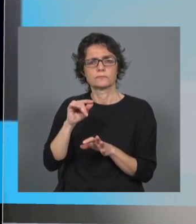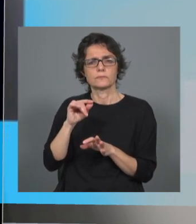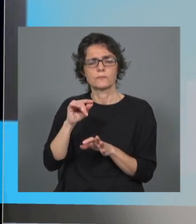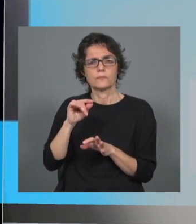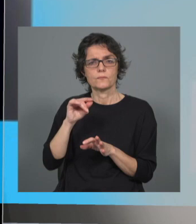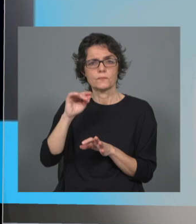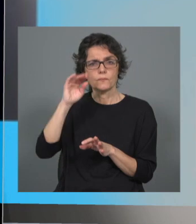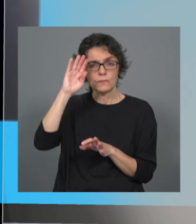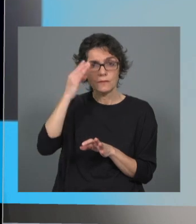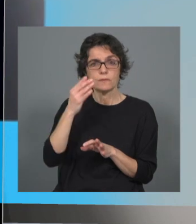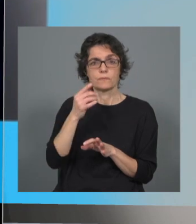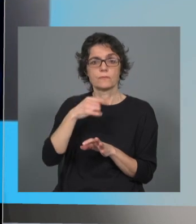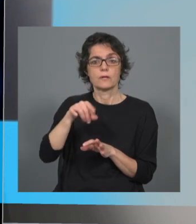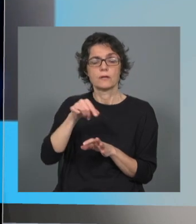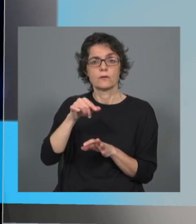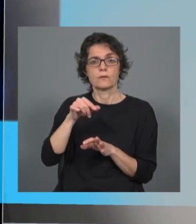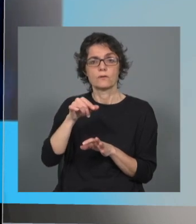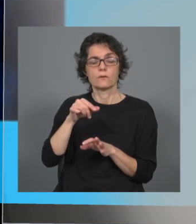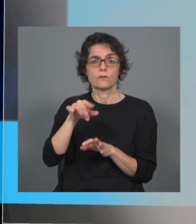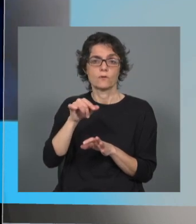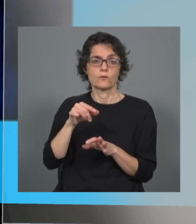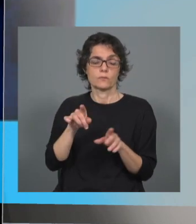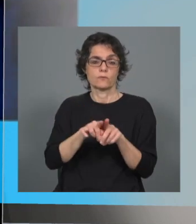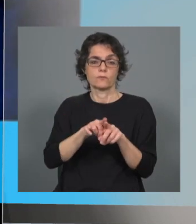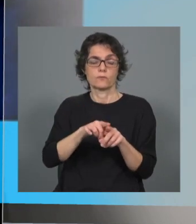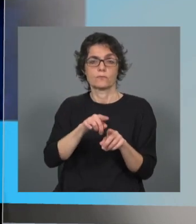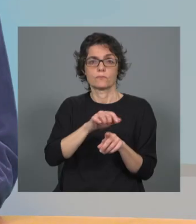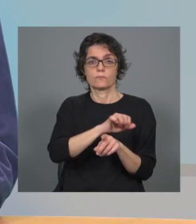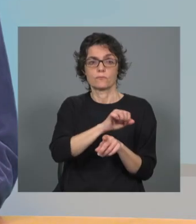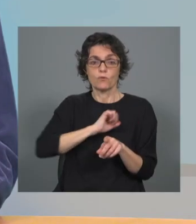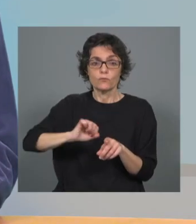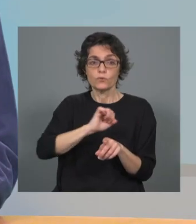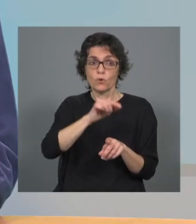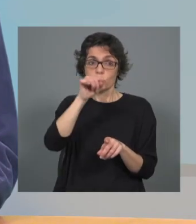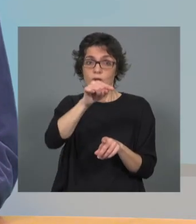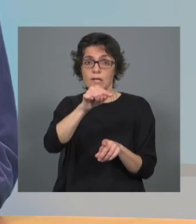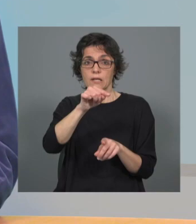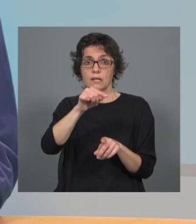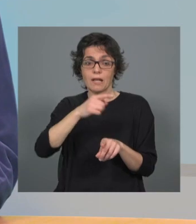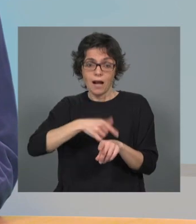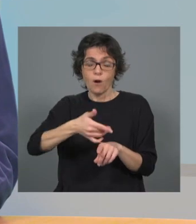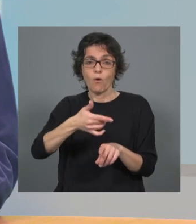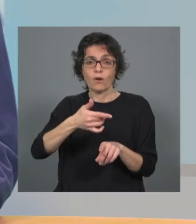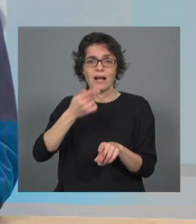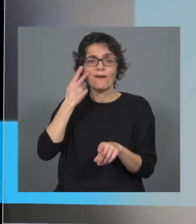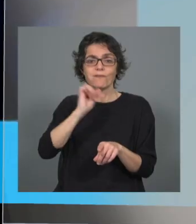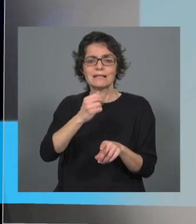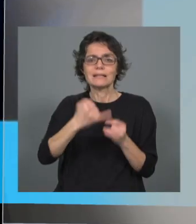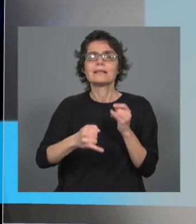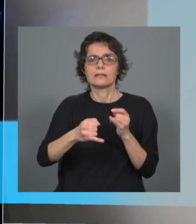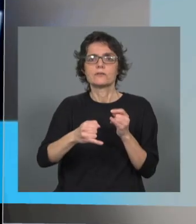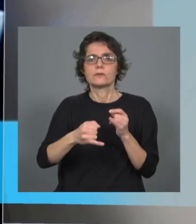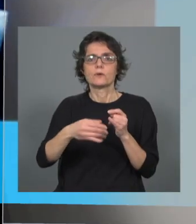no seu momento celebrativo estes seus irmãos, não é? Que assumem com a vida, não é? O